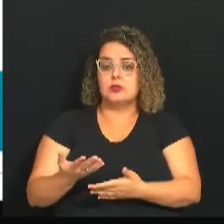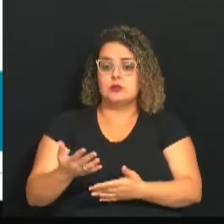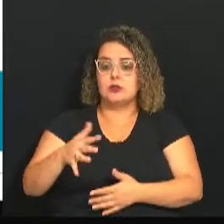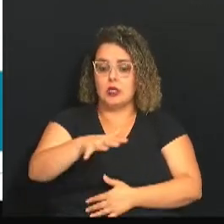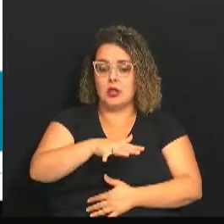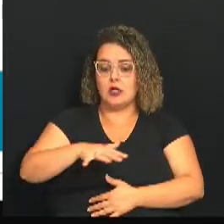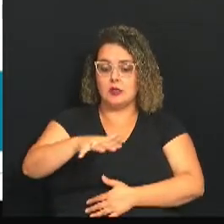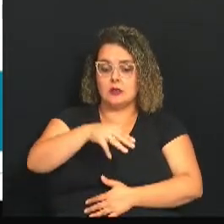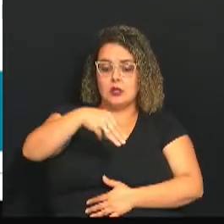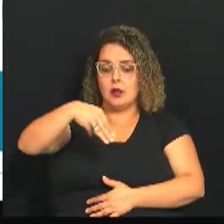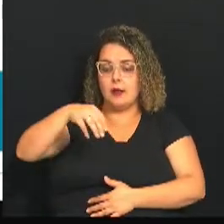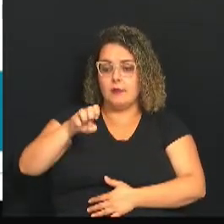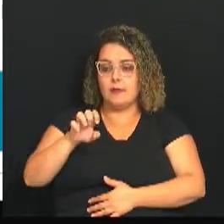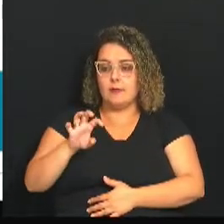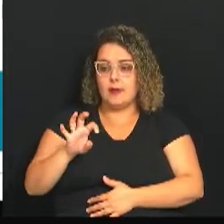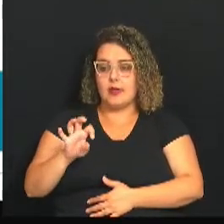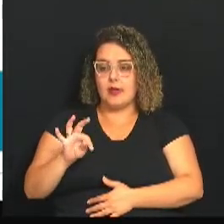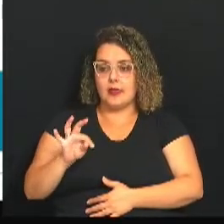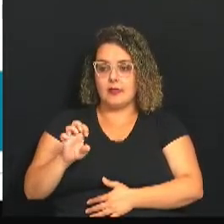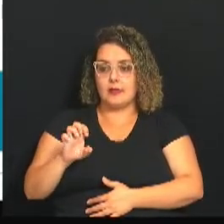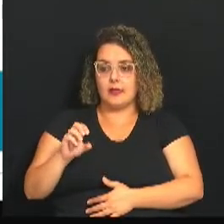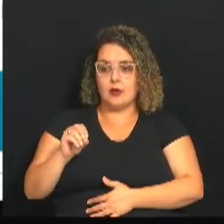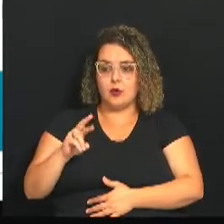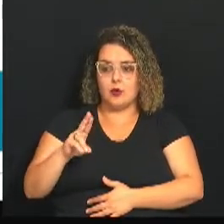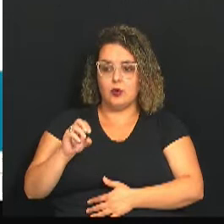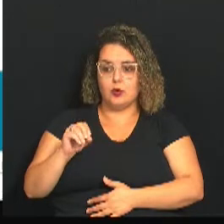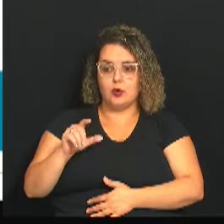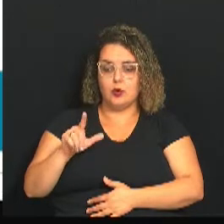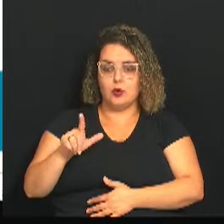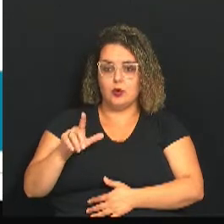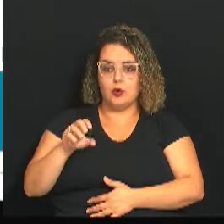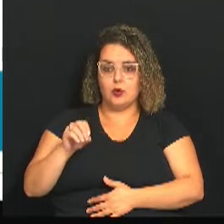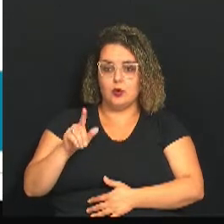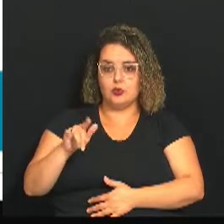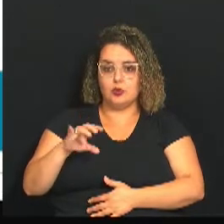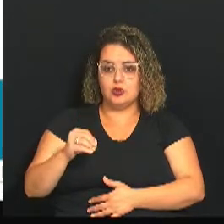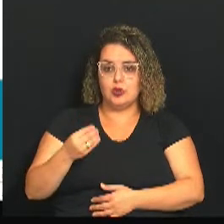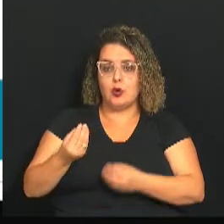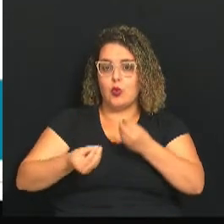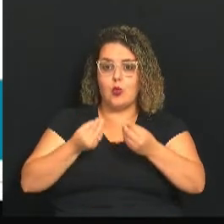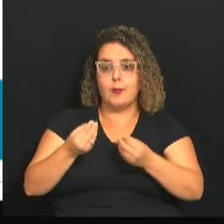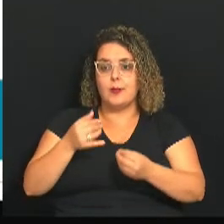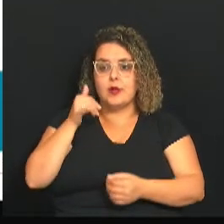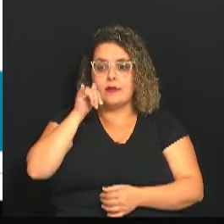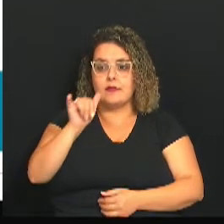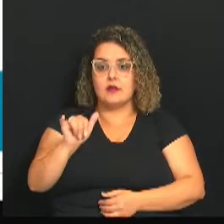em conjunto com as ações públicas para mitigar eventos meteorológicos extremos.